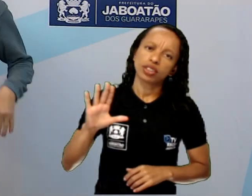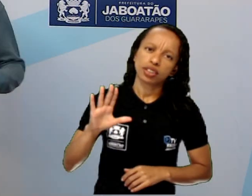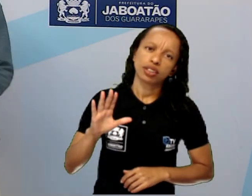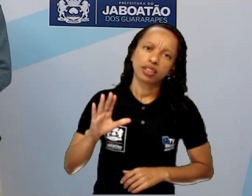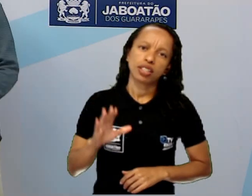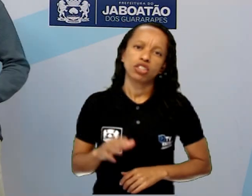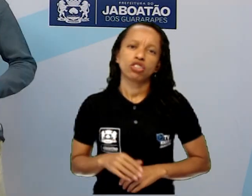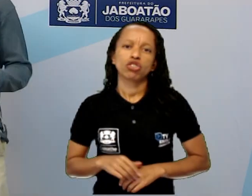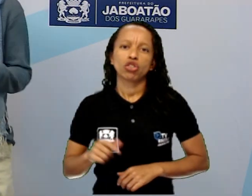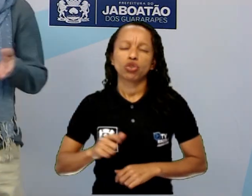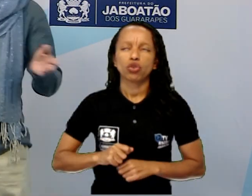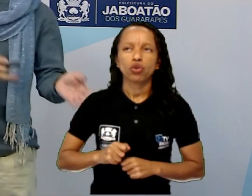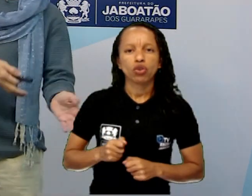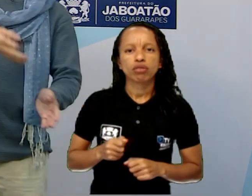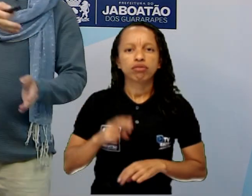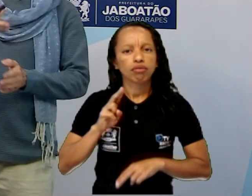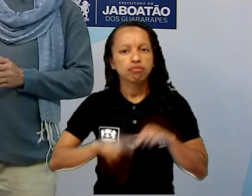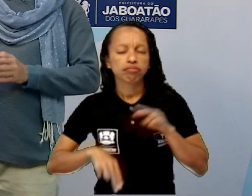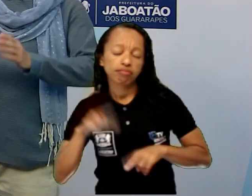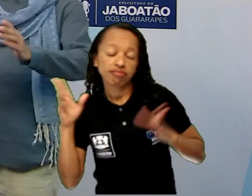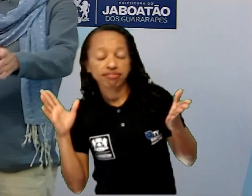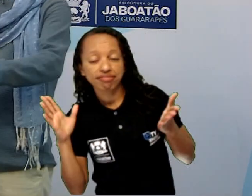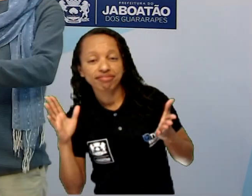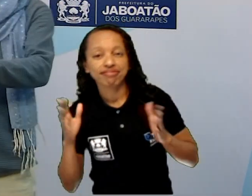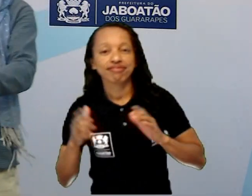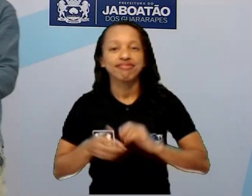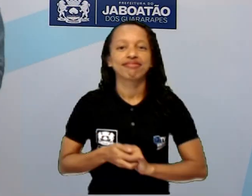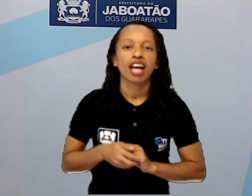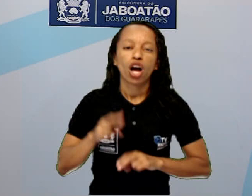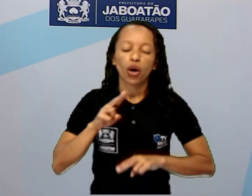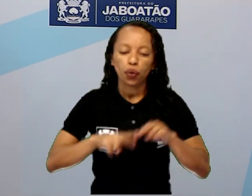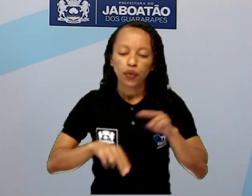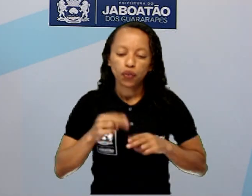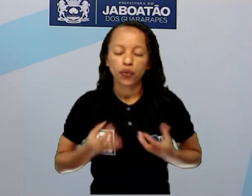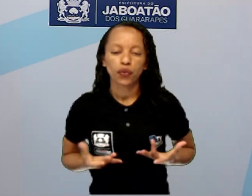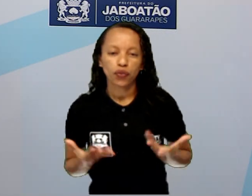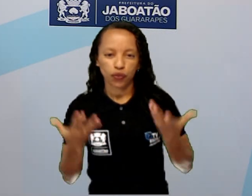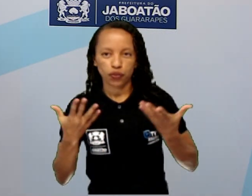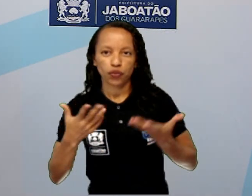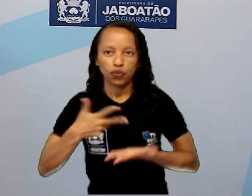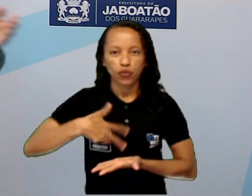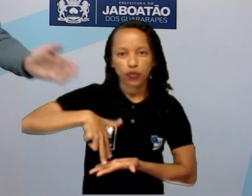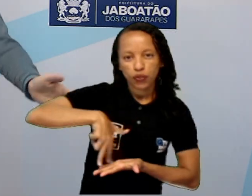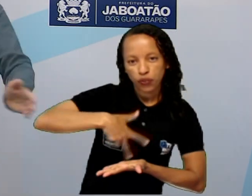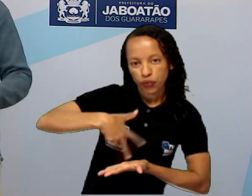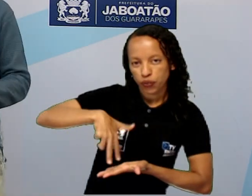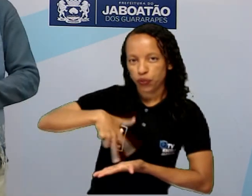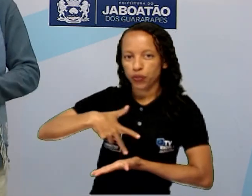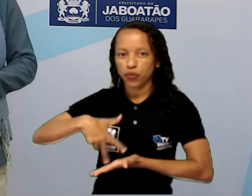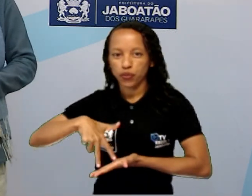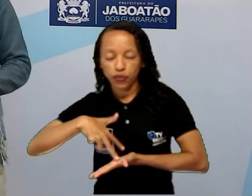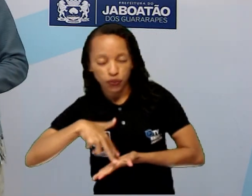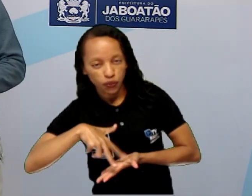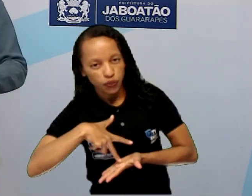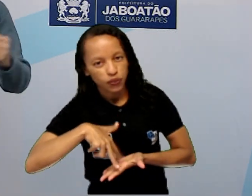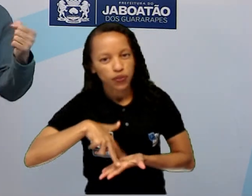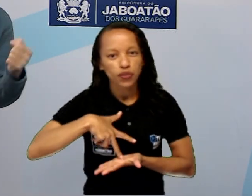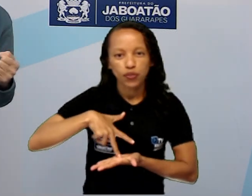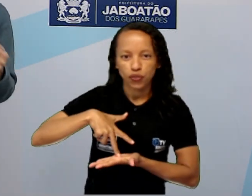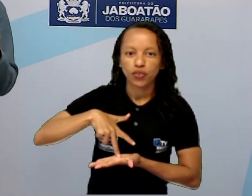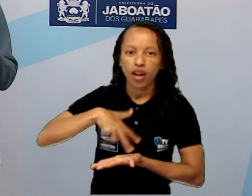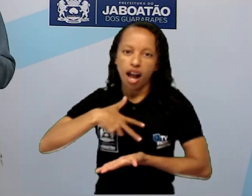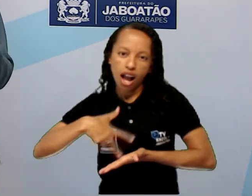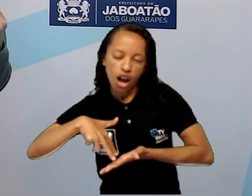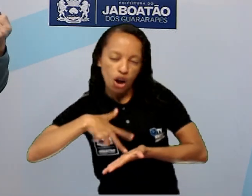comidas de milho, dançar forró, xote, baião, que são danças de pares, ou o coco, a ciranda e a quadrilha, que mesmo